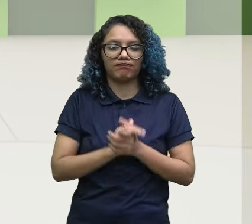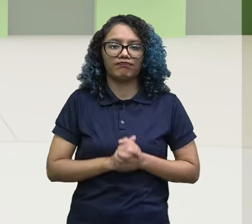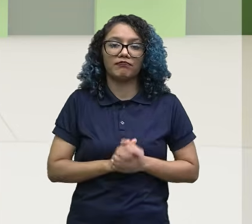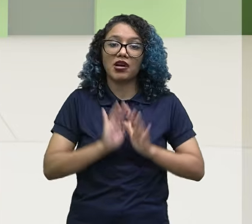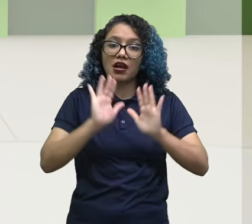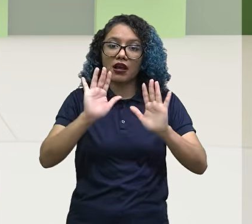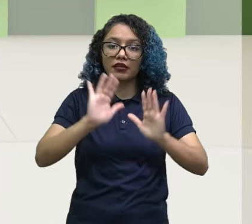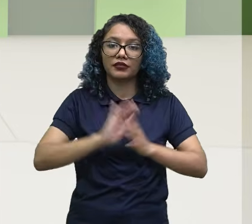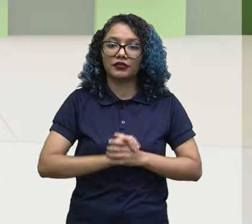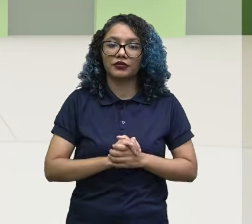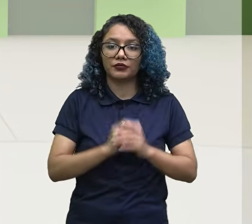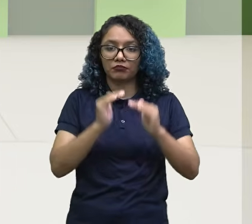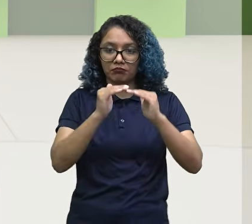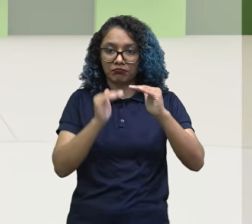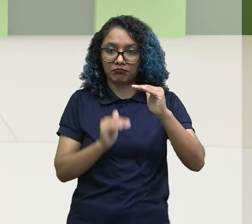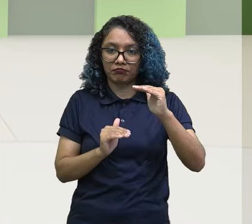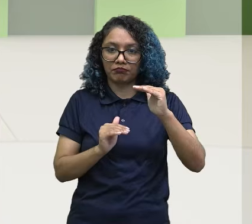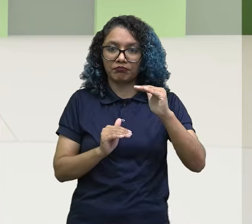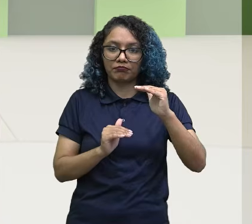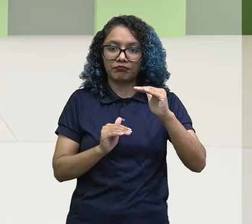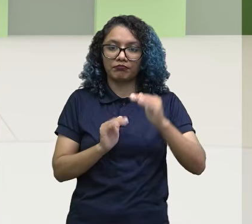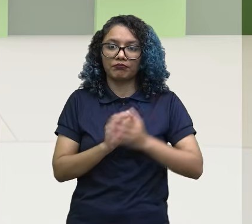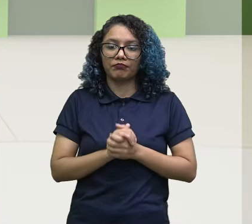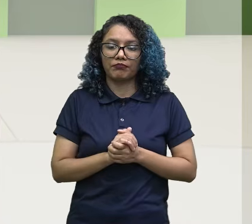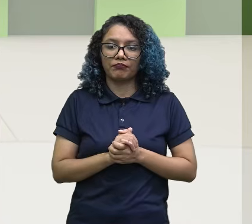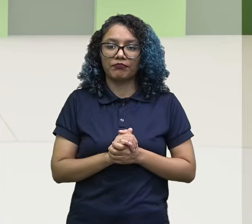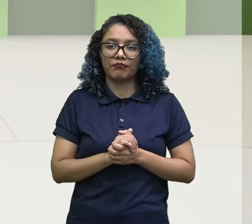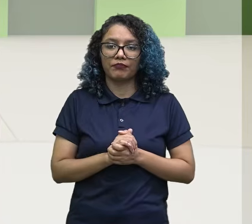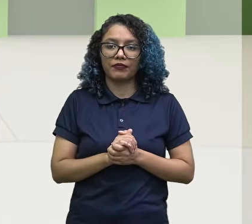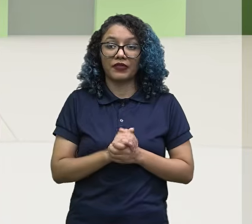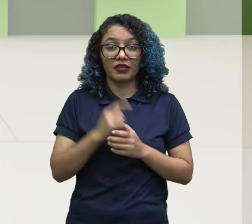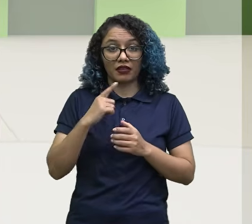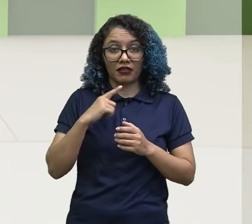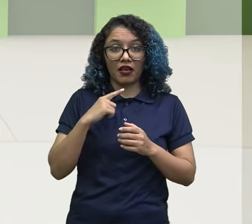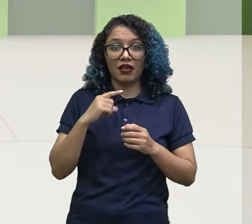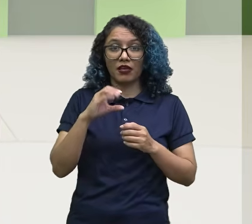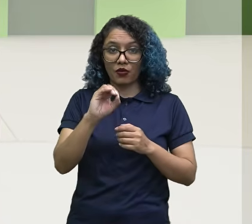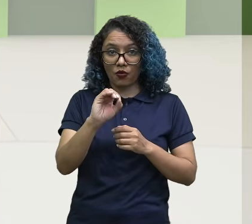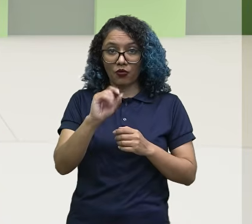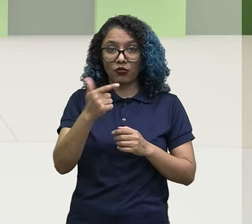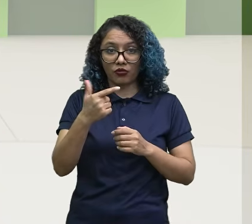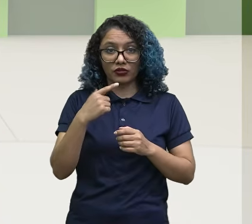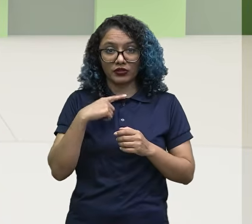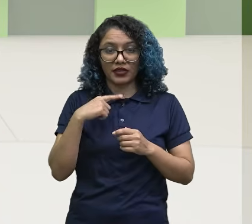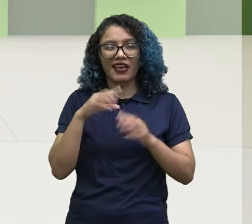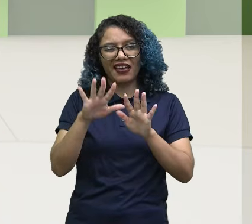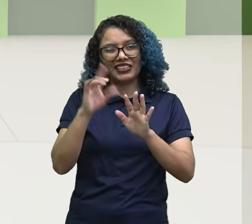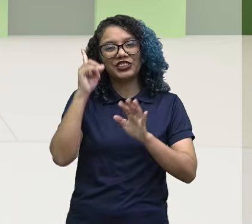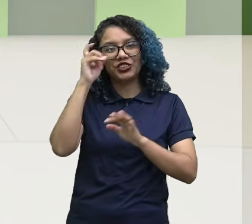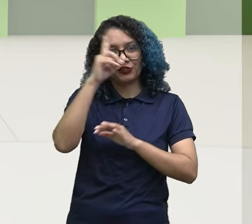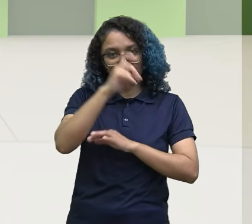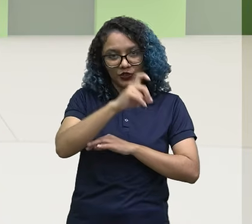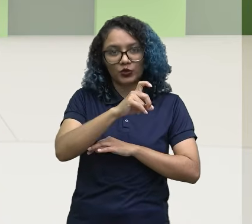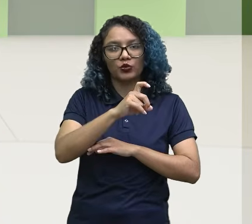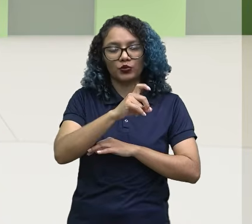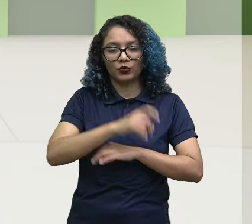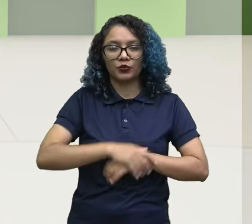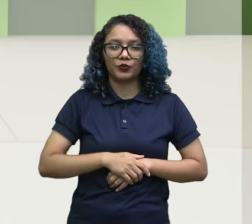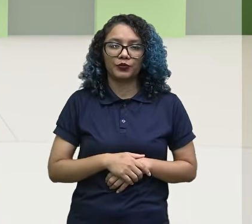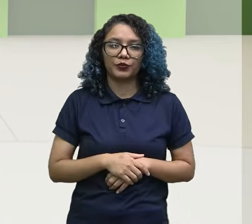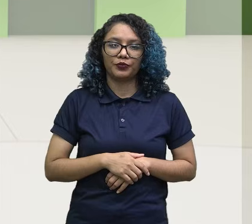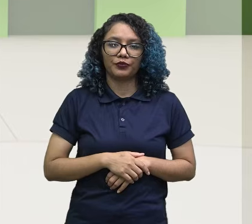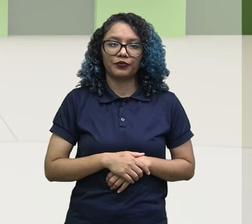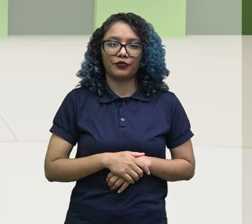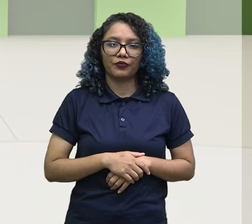Porém, esses aqui de baixo, né, com a presença do oxigênio, aí eles já têm maior dificuldade. Então, o Cl,